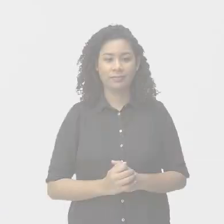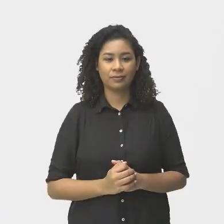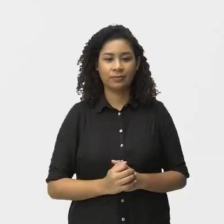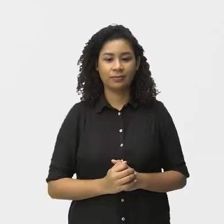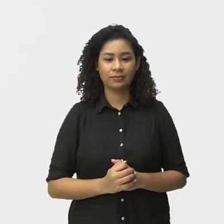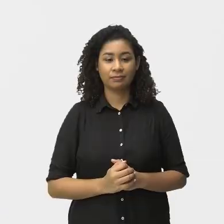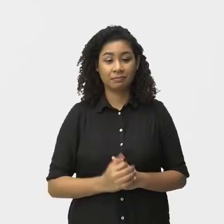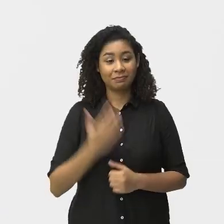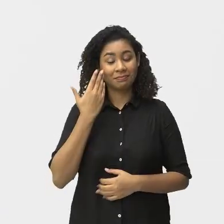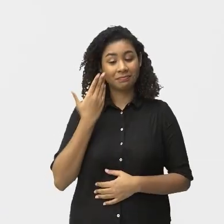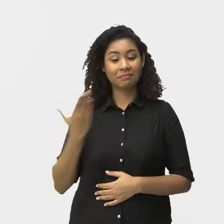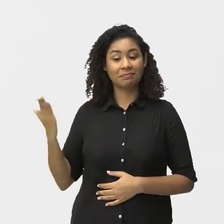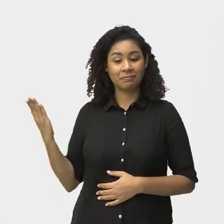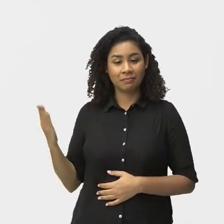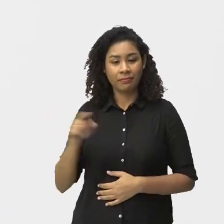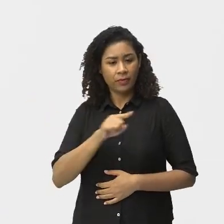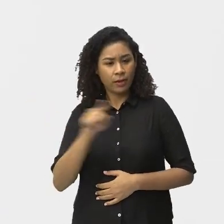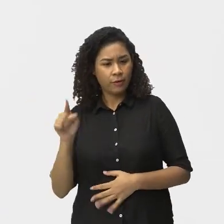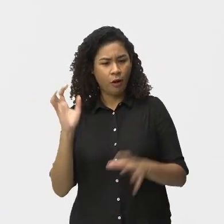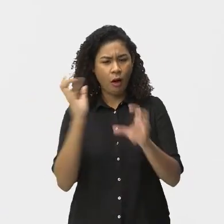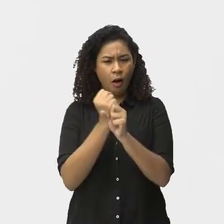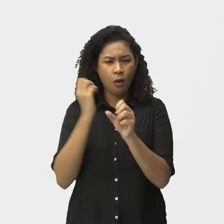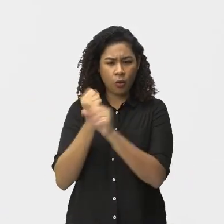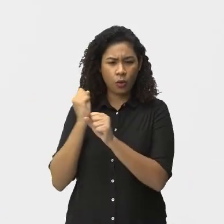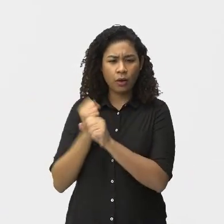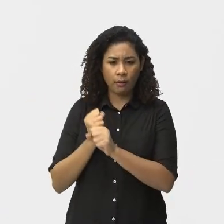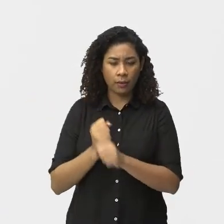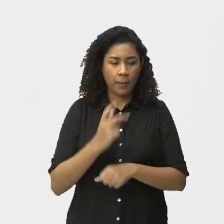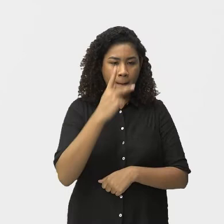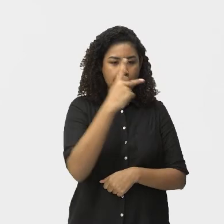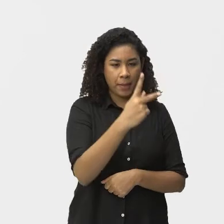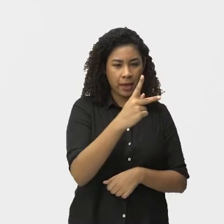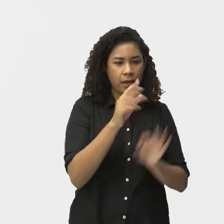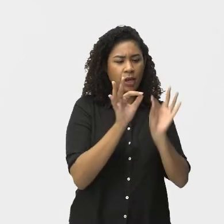Então aí está, calcule a distância do ponto P,